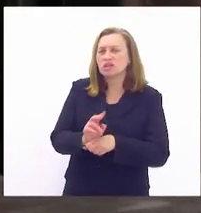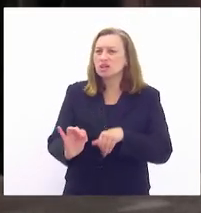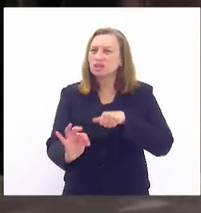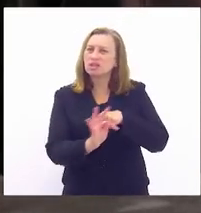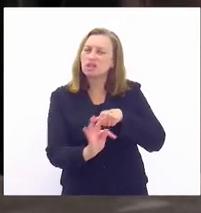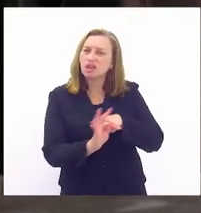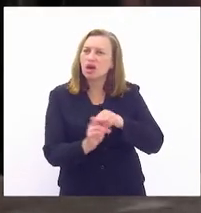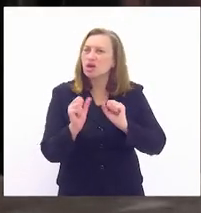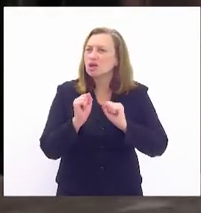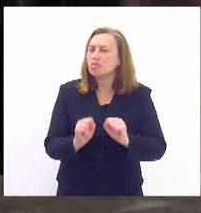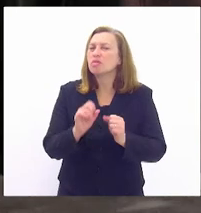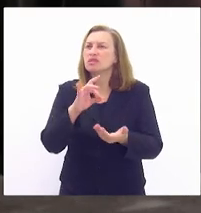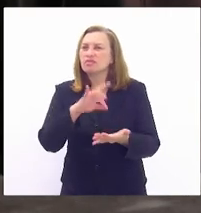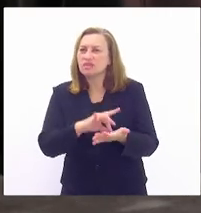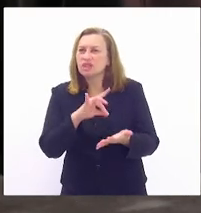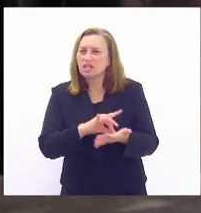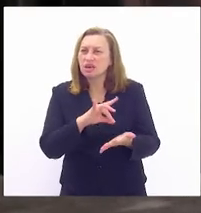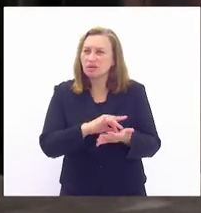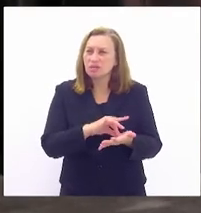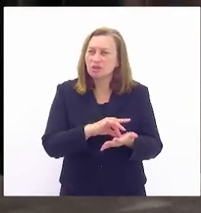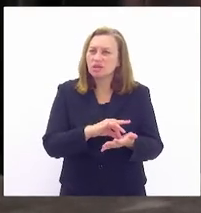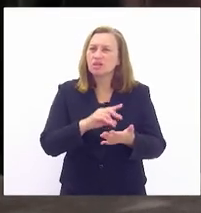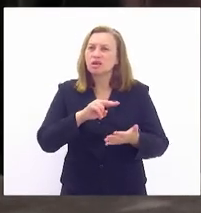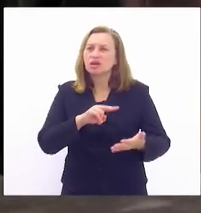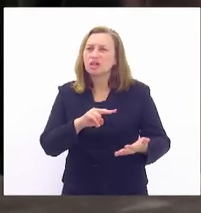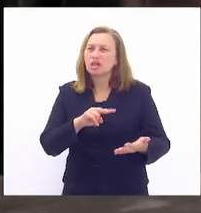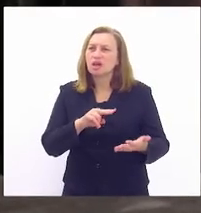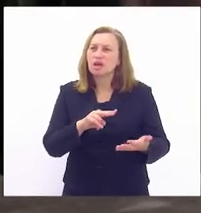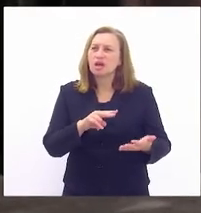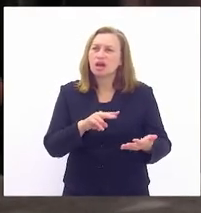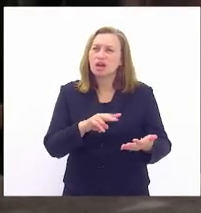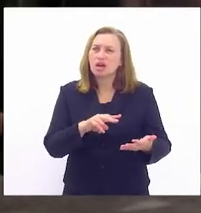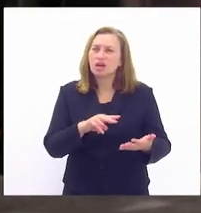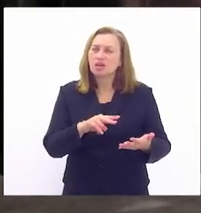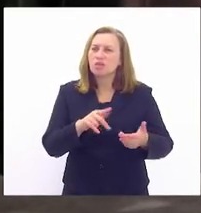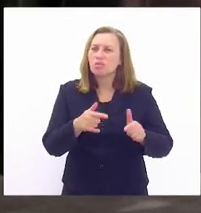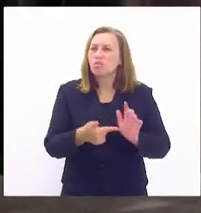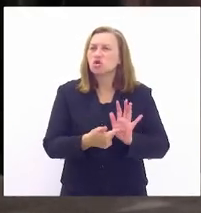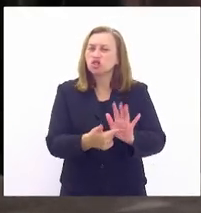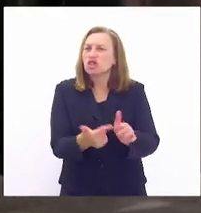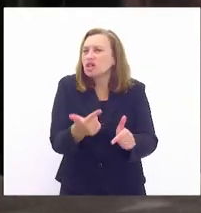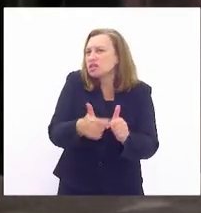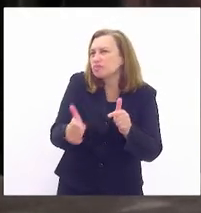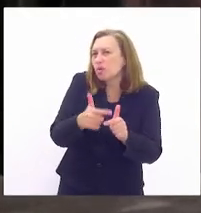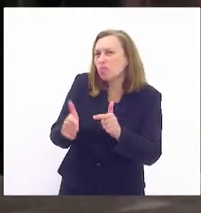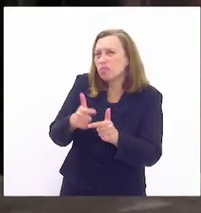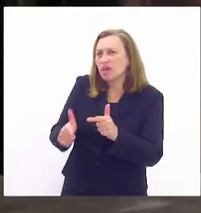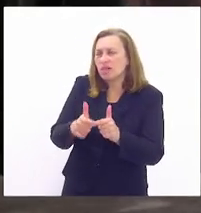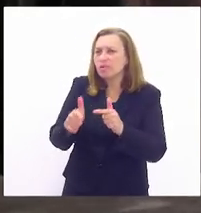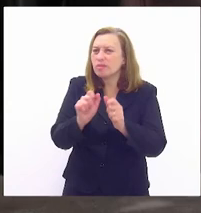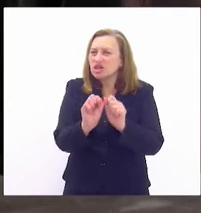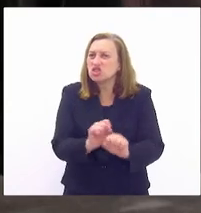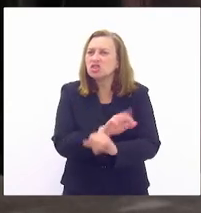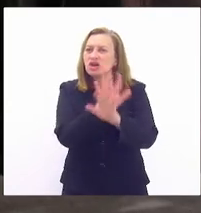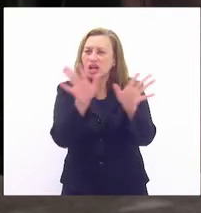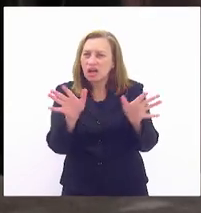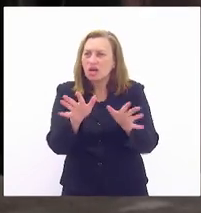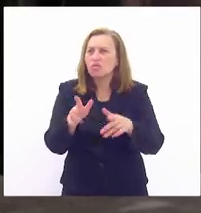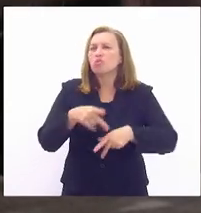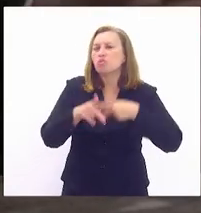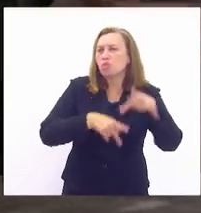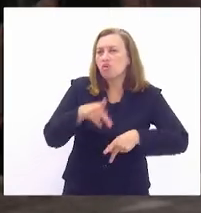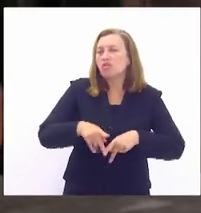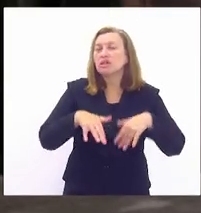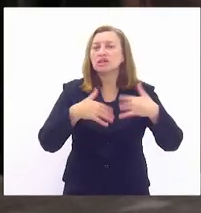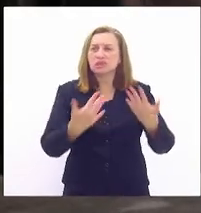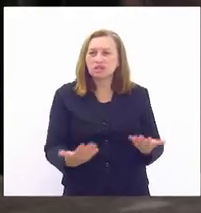que possa realmente traduzir esse problema de uma forma mais clara para a população. Fala-se aqui